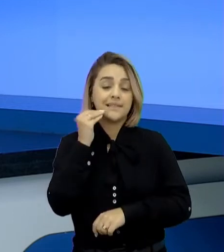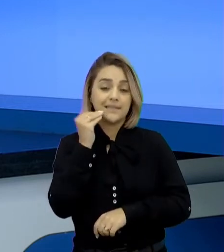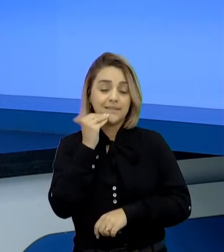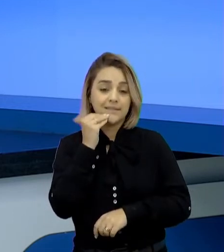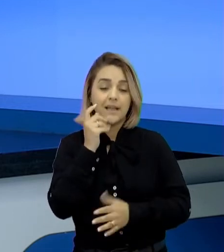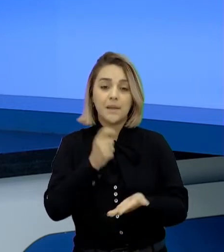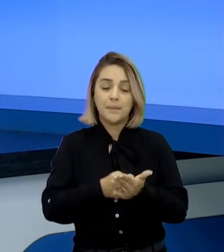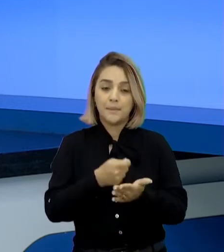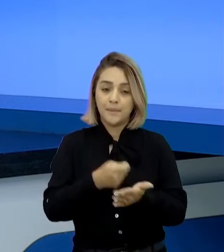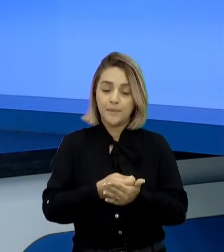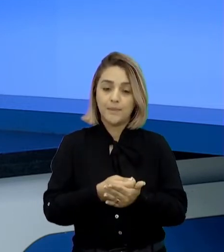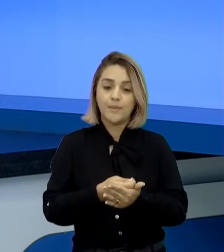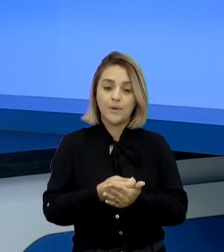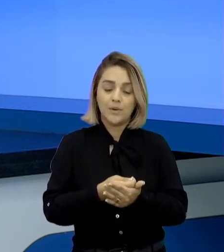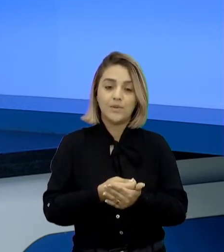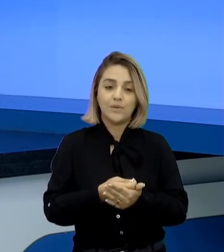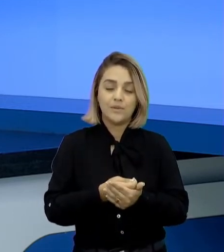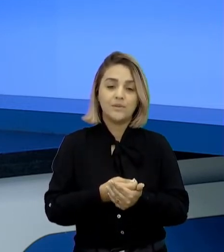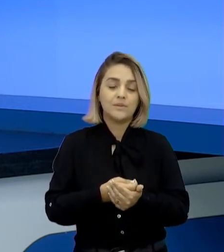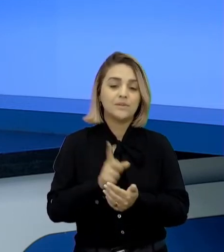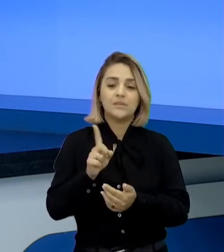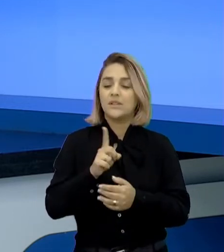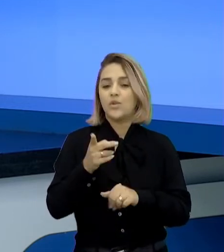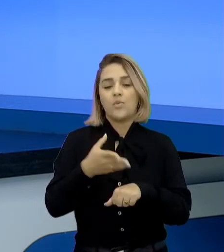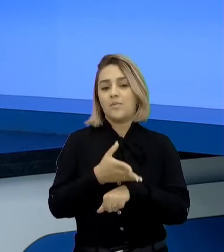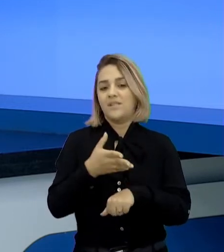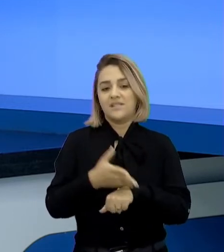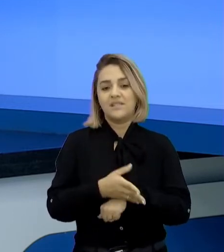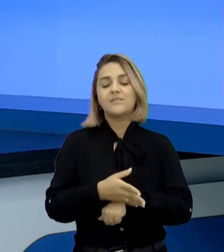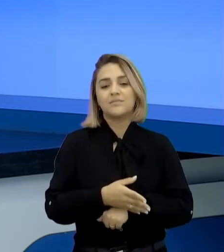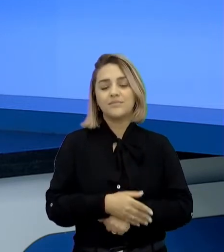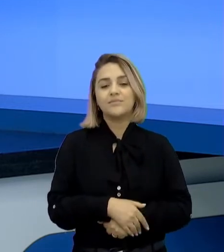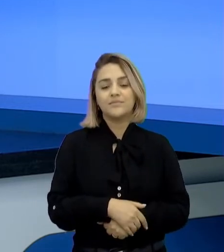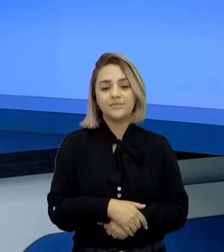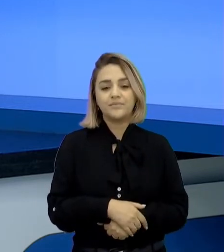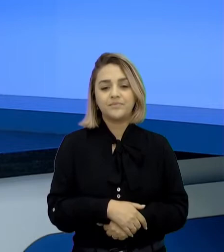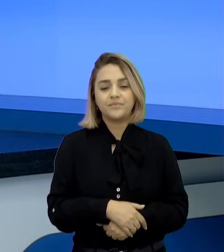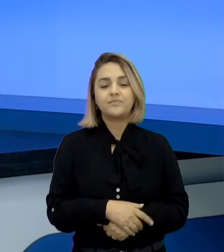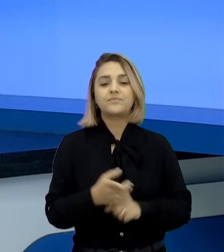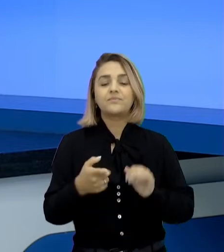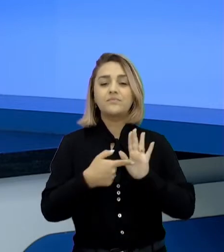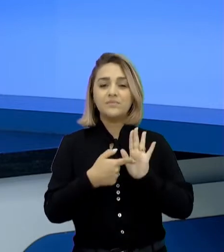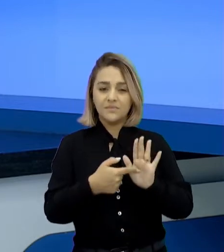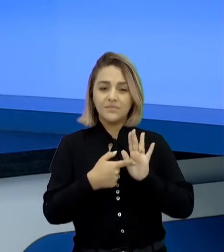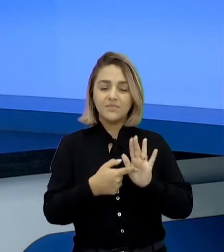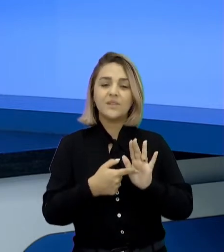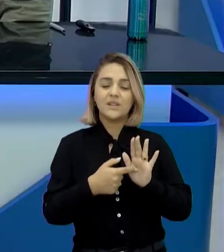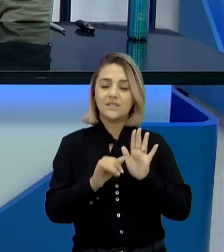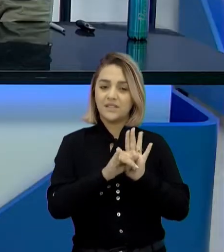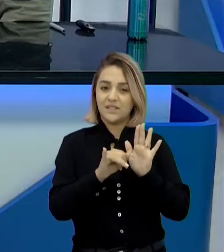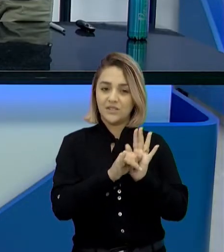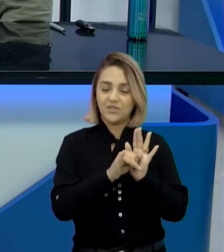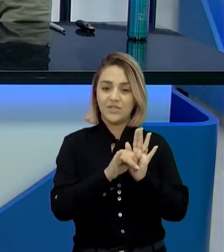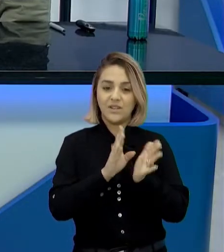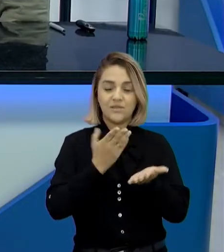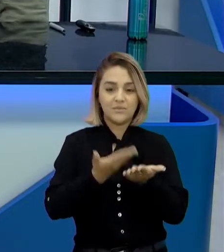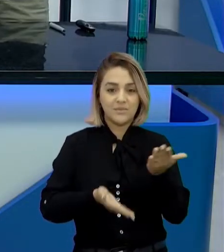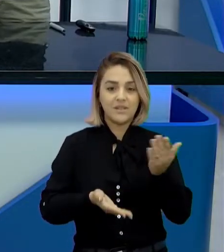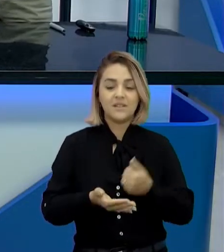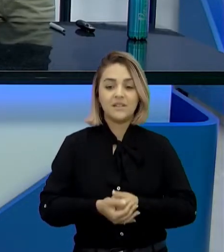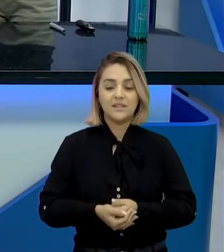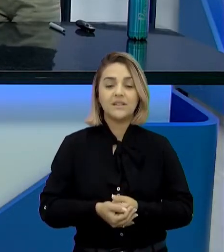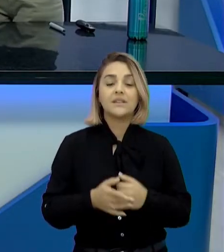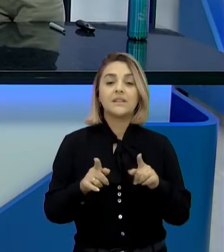para ele uma fala que não faz parte, também faz com que a identidade seja apagada. Sim. E até mesmo